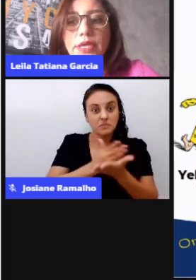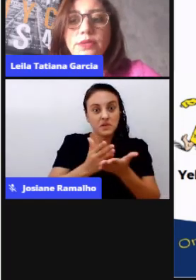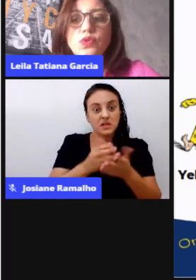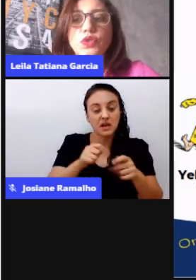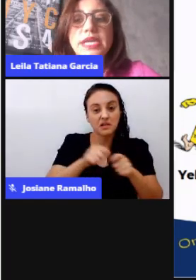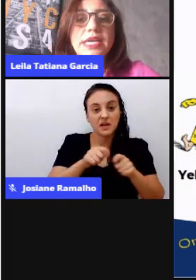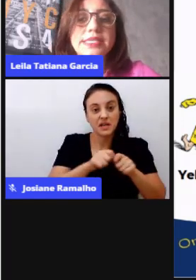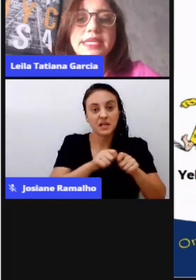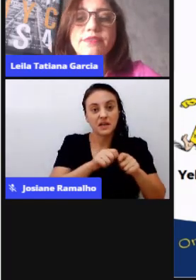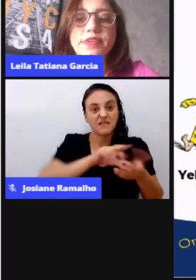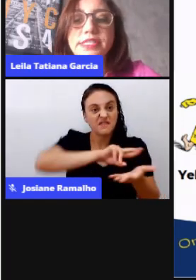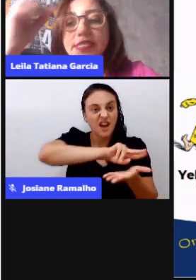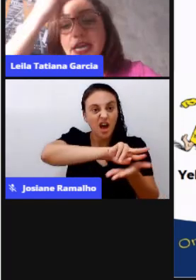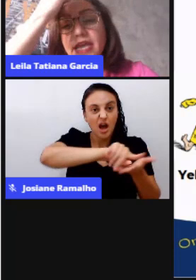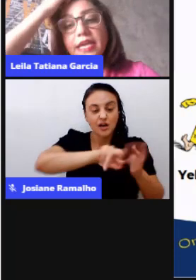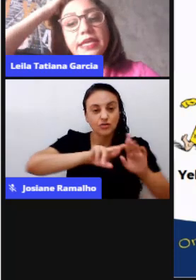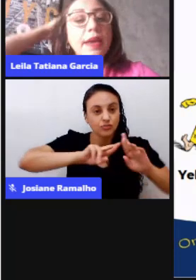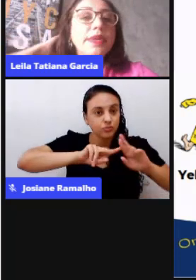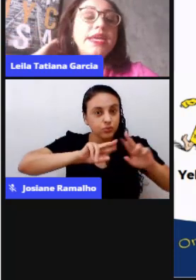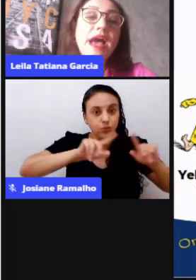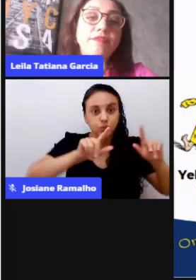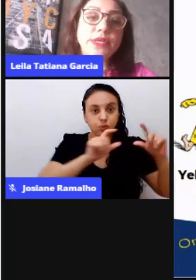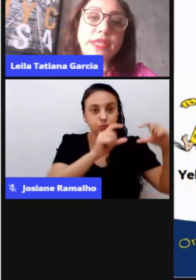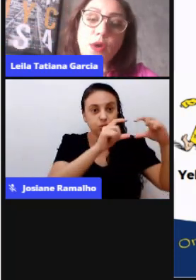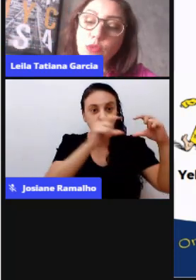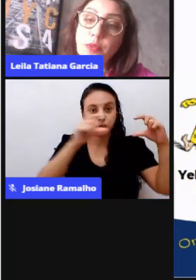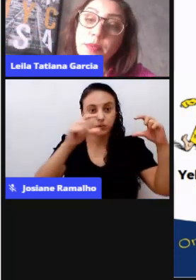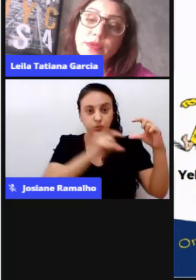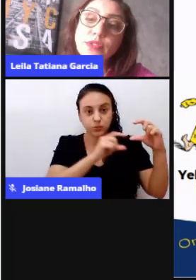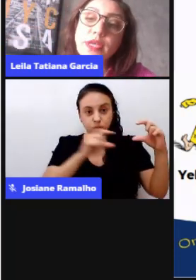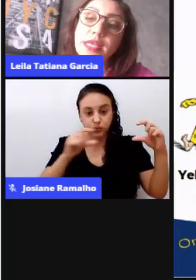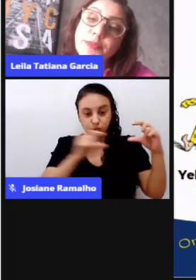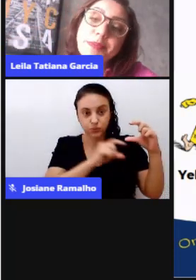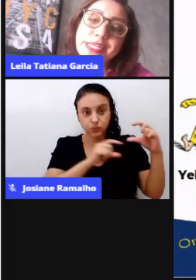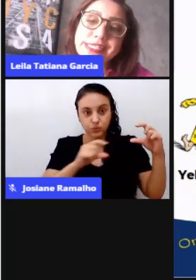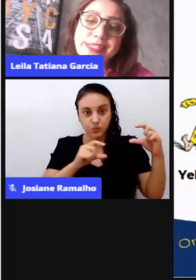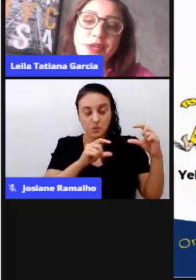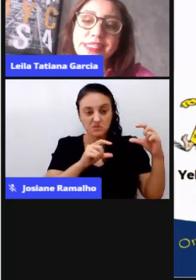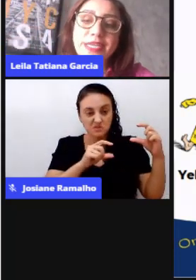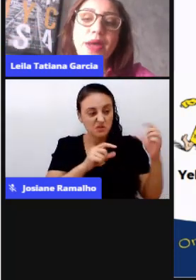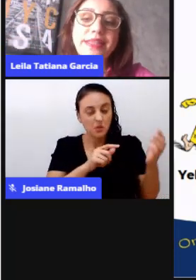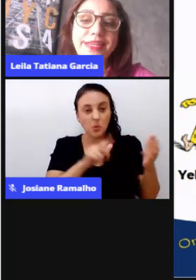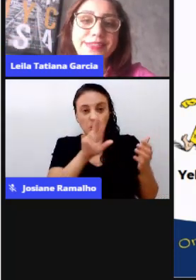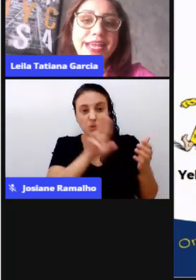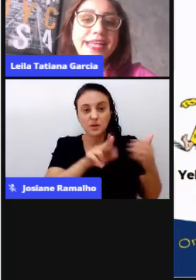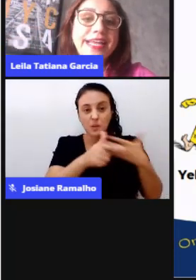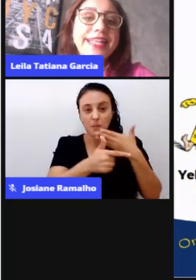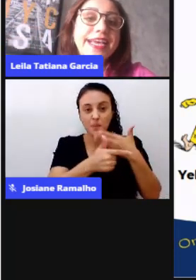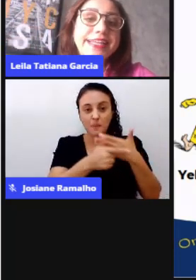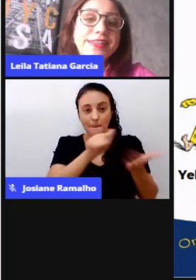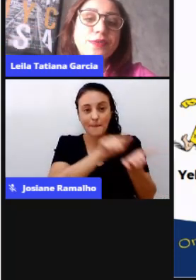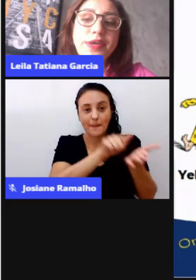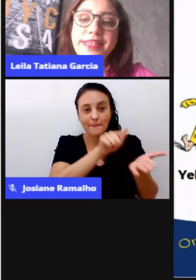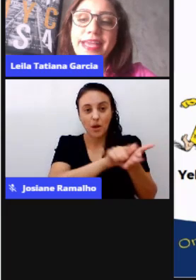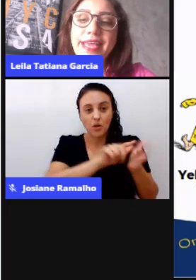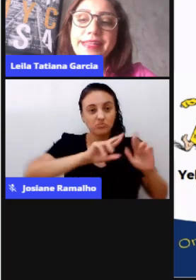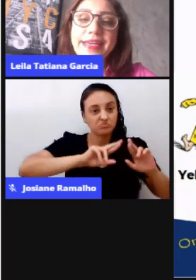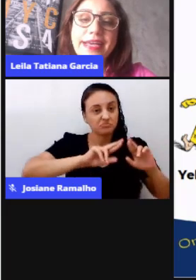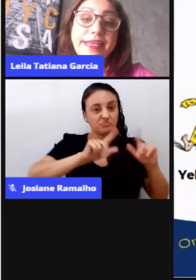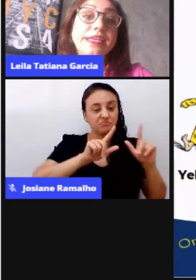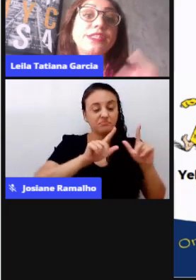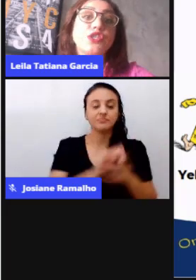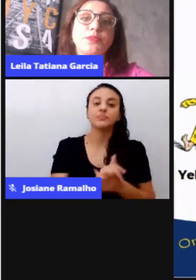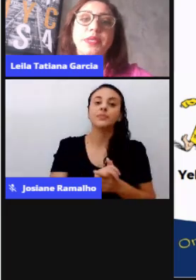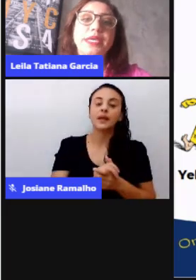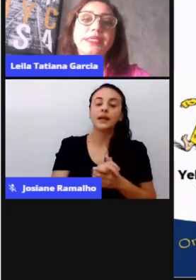diferenciavam muito, né, dos jornais, das revistas, que abrigavam, então, as primeiras histórias em quadrinhos. Na década de